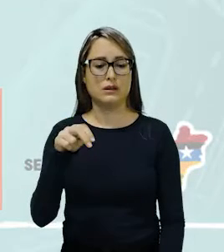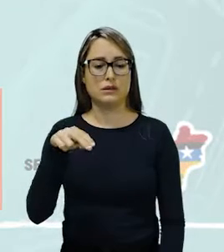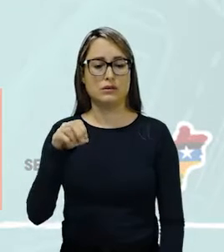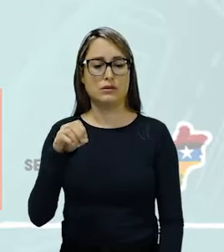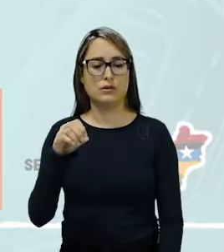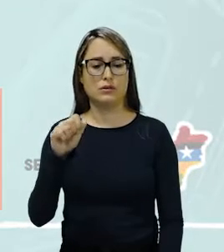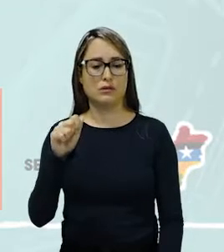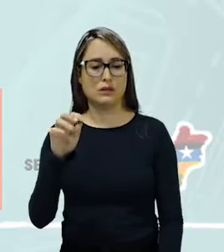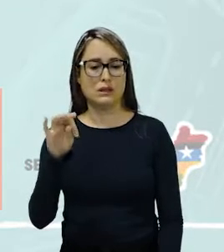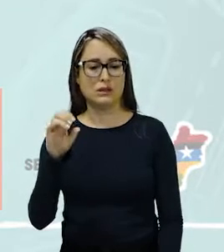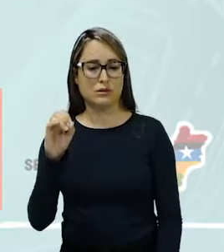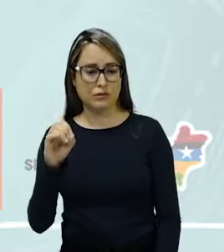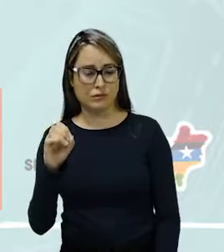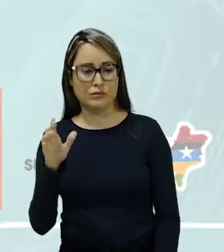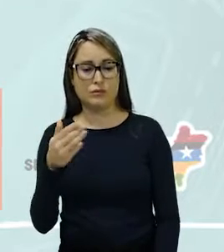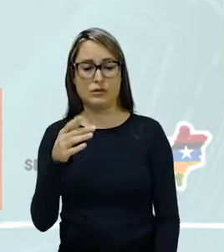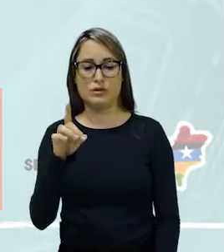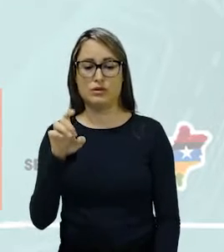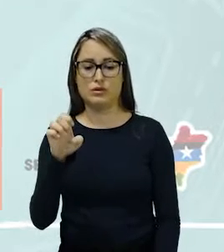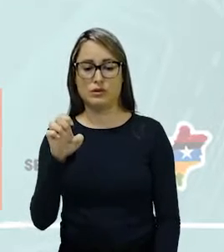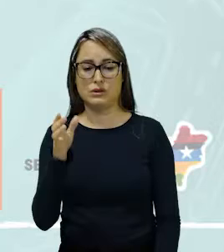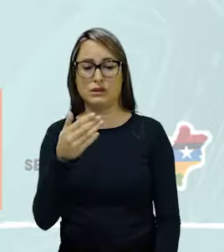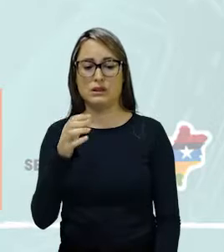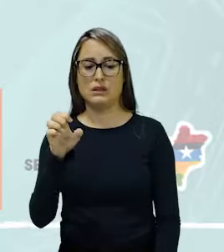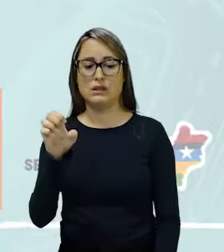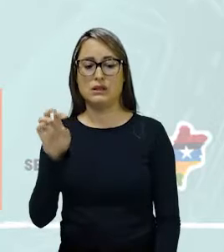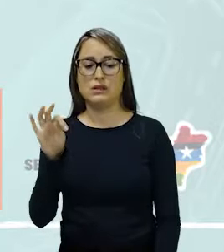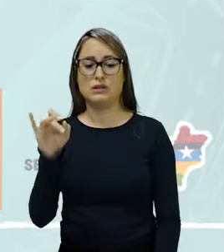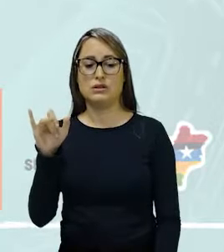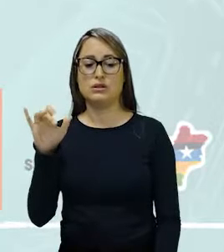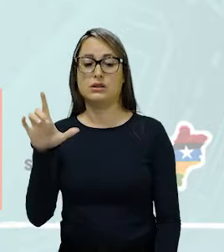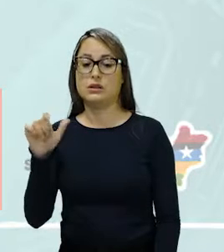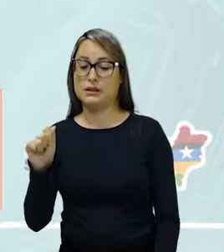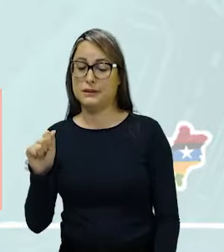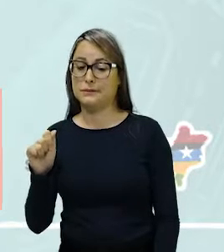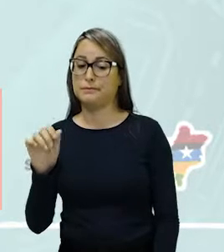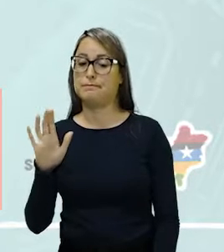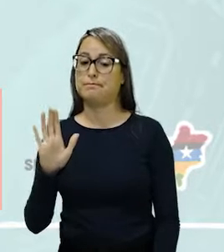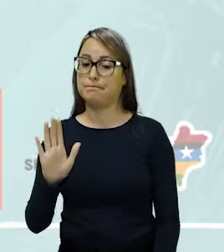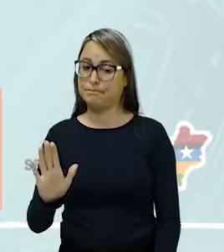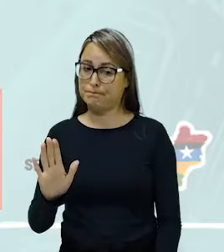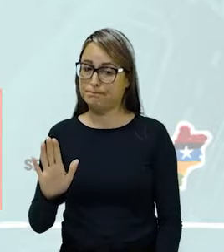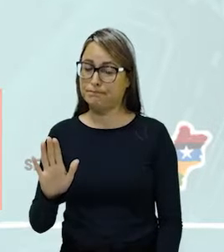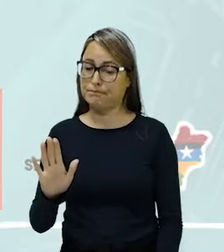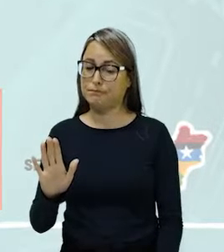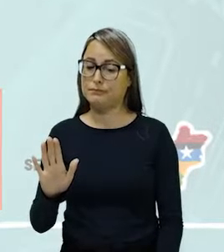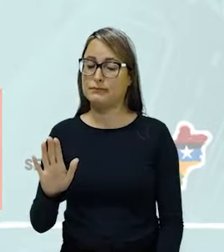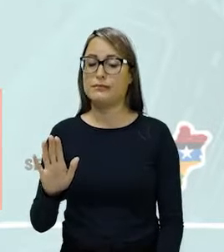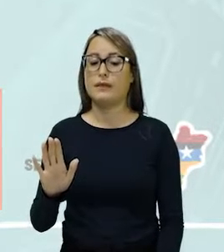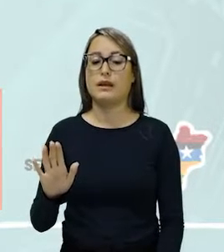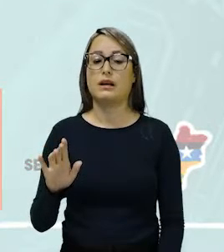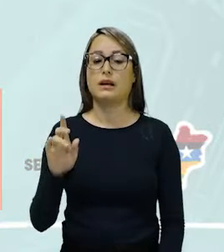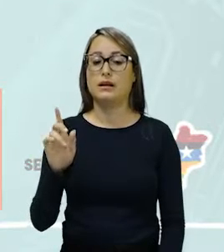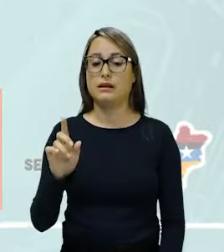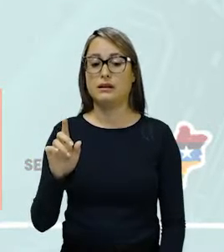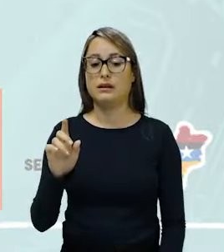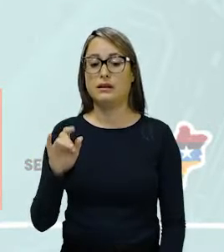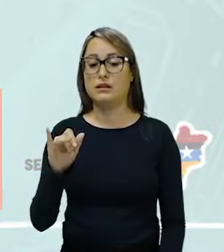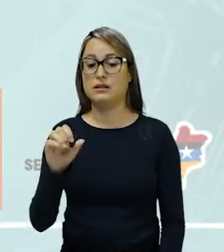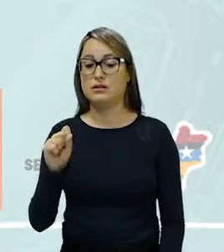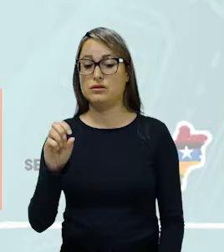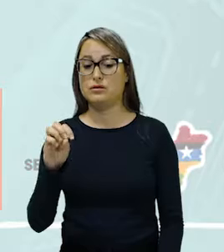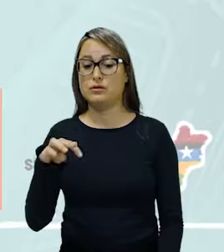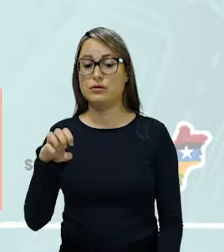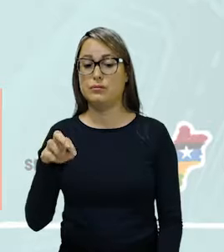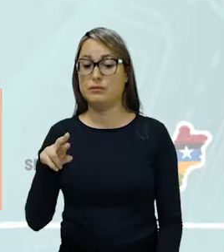etila. Vou parar bem aqui rapidinho, olha só. A gente precisa, em isomeria, a gente